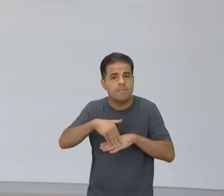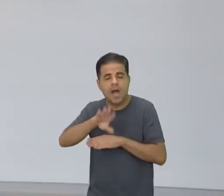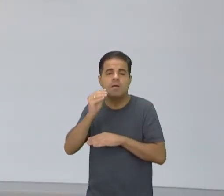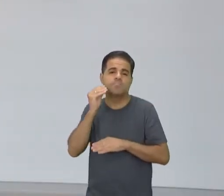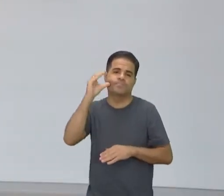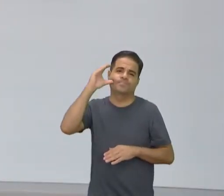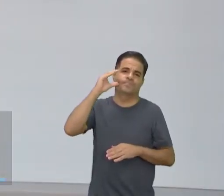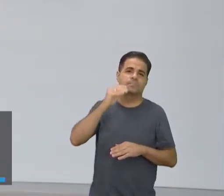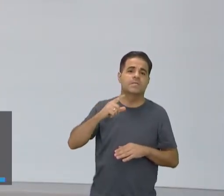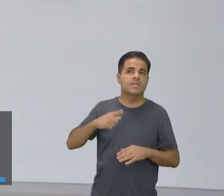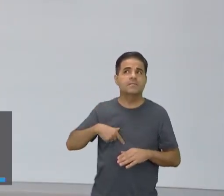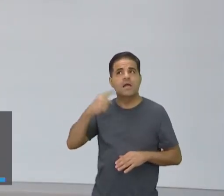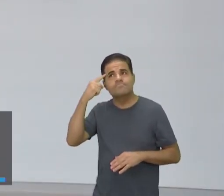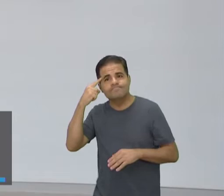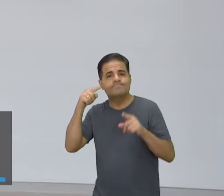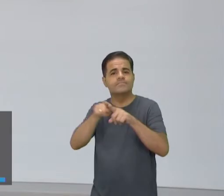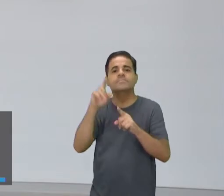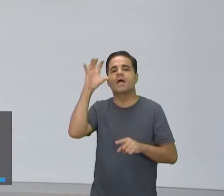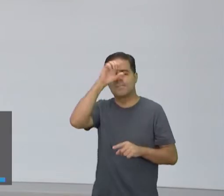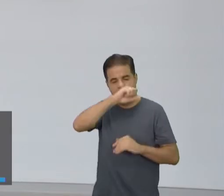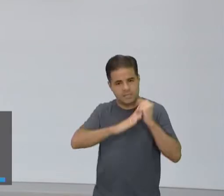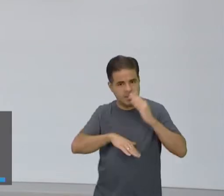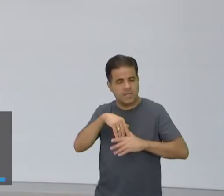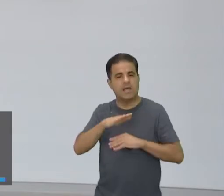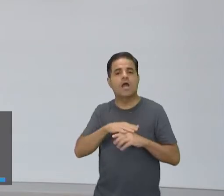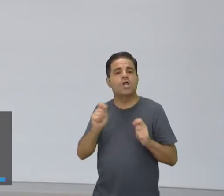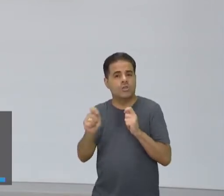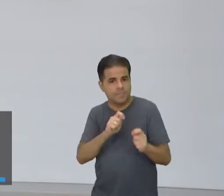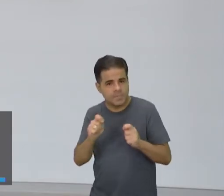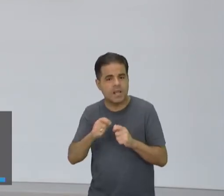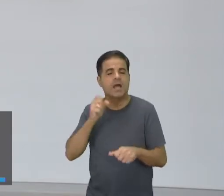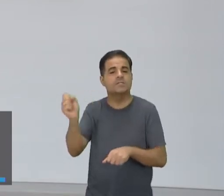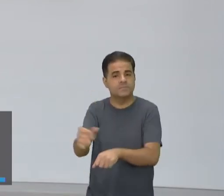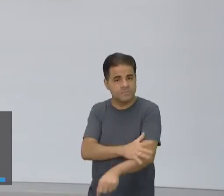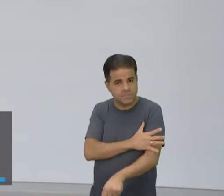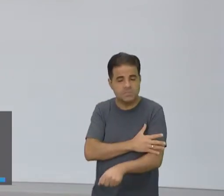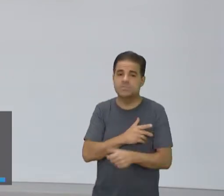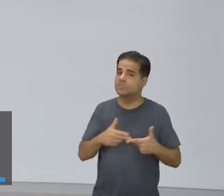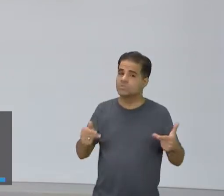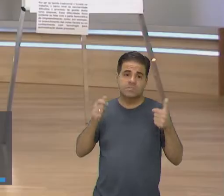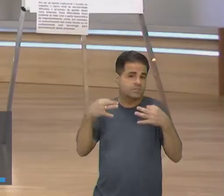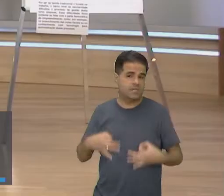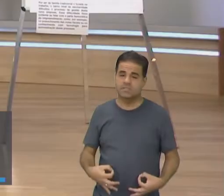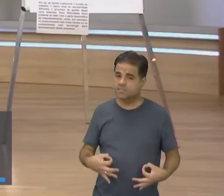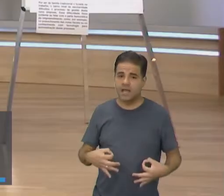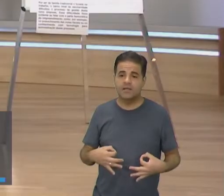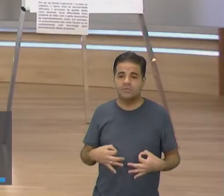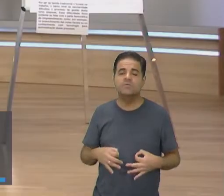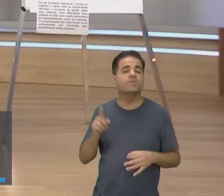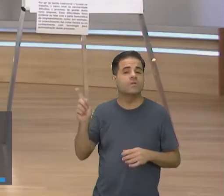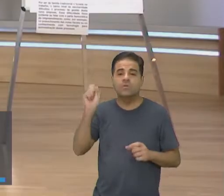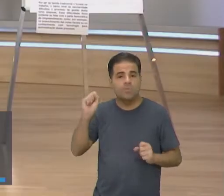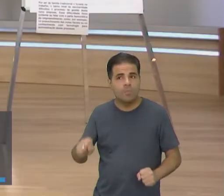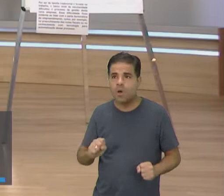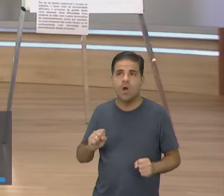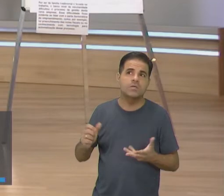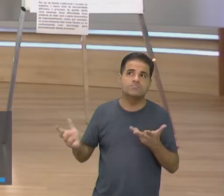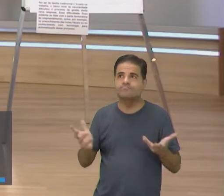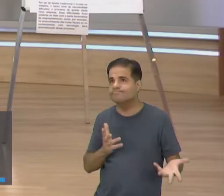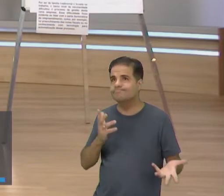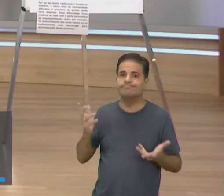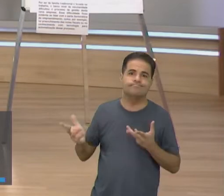conhecimento, ele tem inclusive aprender a dominar as emoções dele, porque nem sempre as coisas darão certo. Né? Então ele não pode cair,